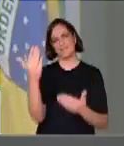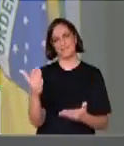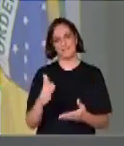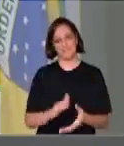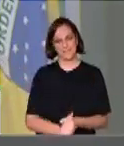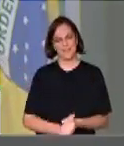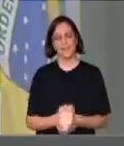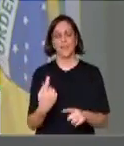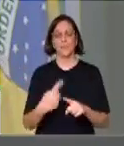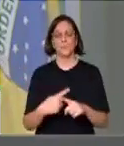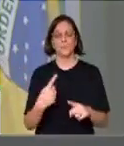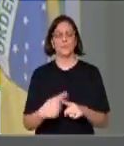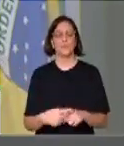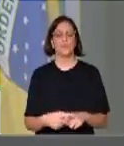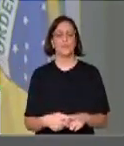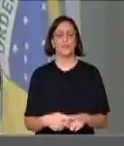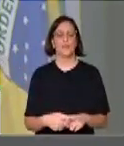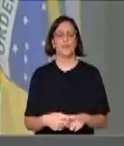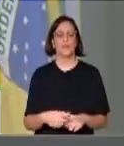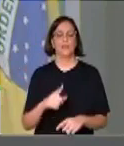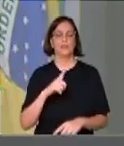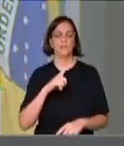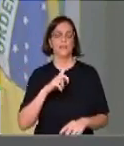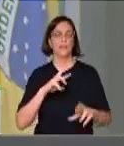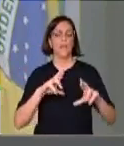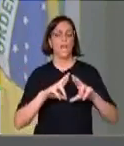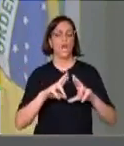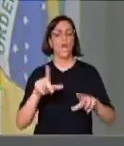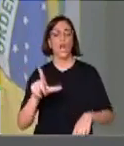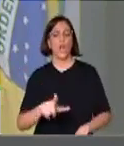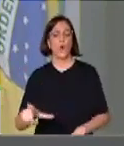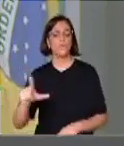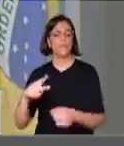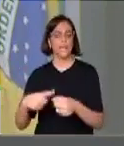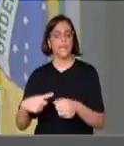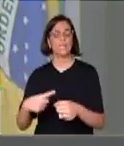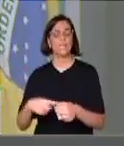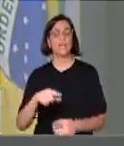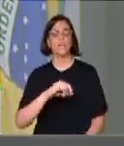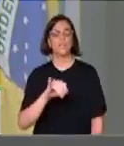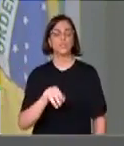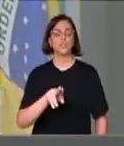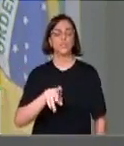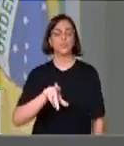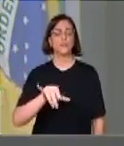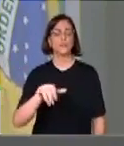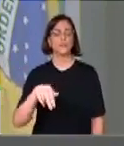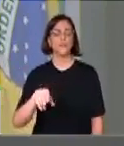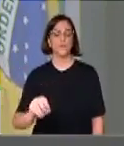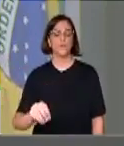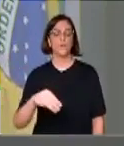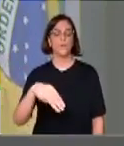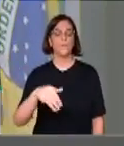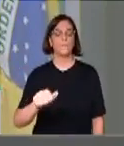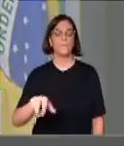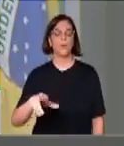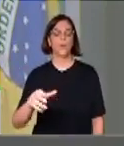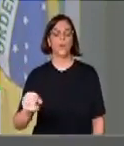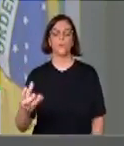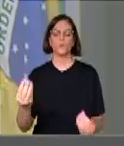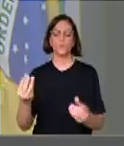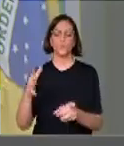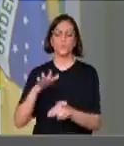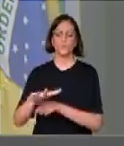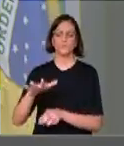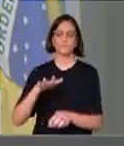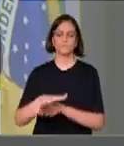a RIC TV Record de Londrina, Renatinha, com o nosso querido Juliano Marcos explodindo de audiência. Está